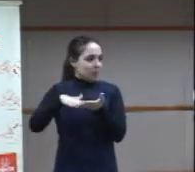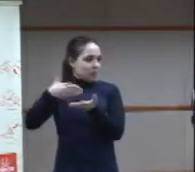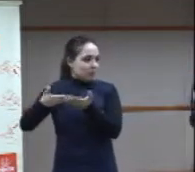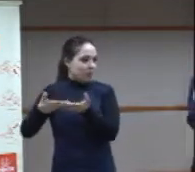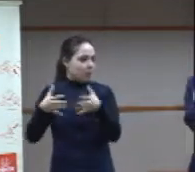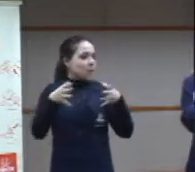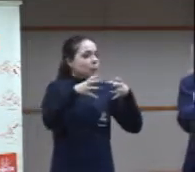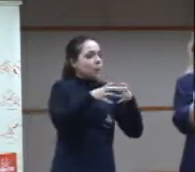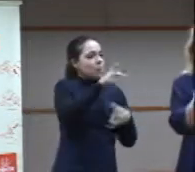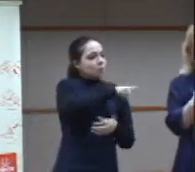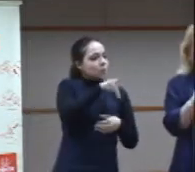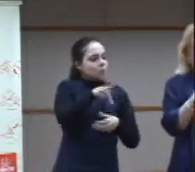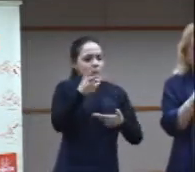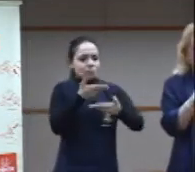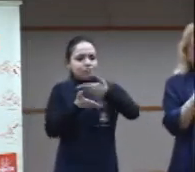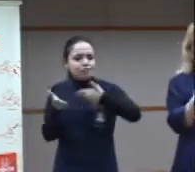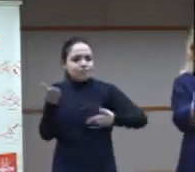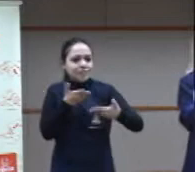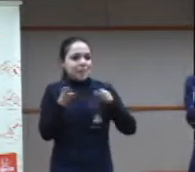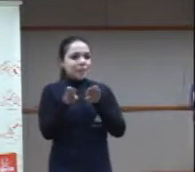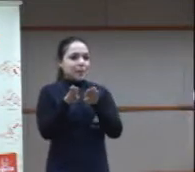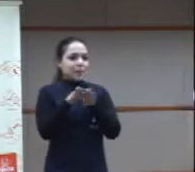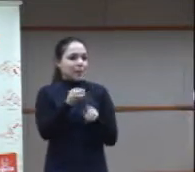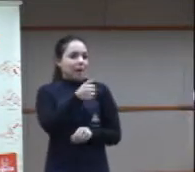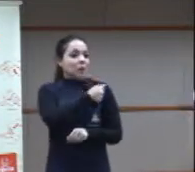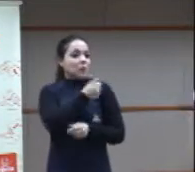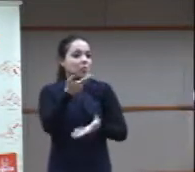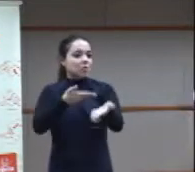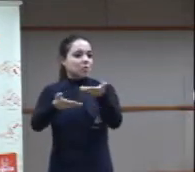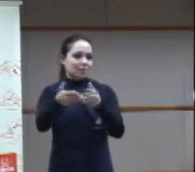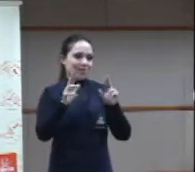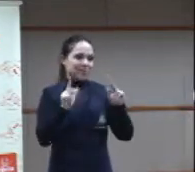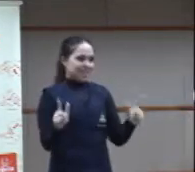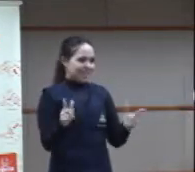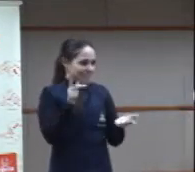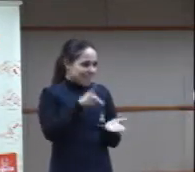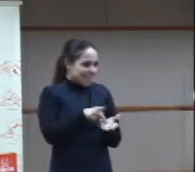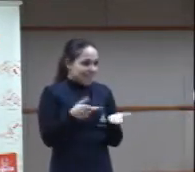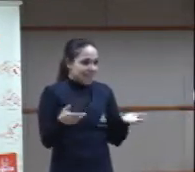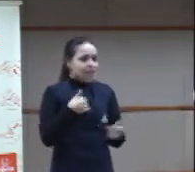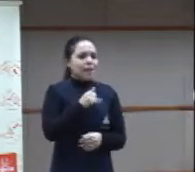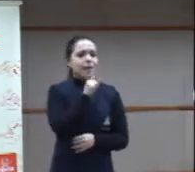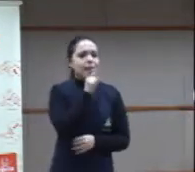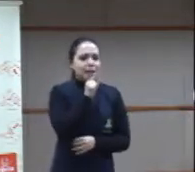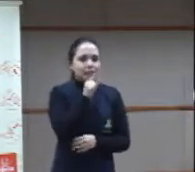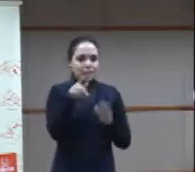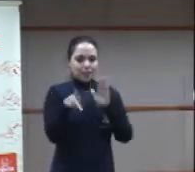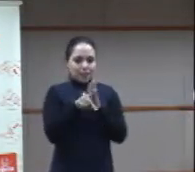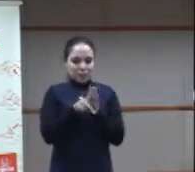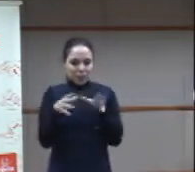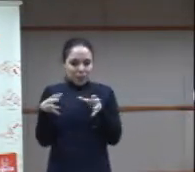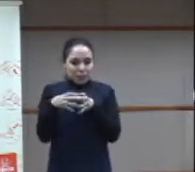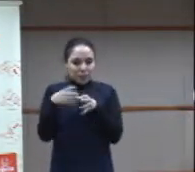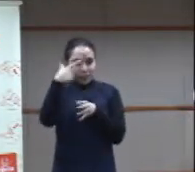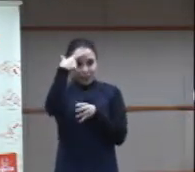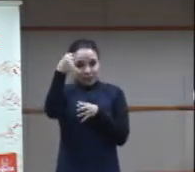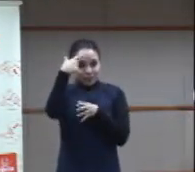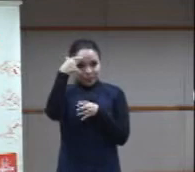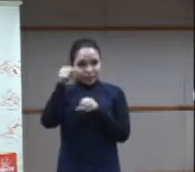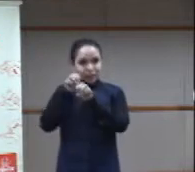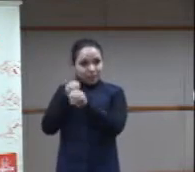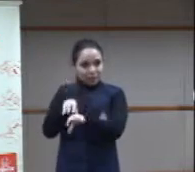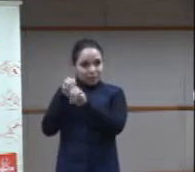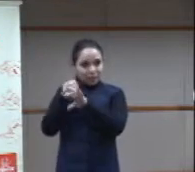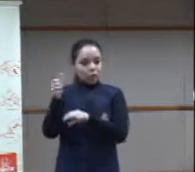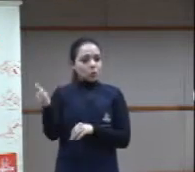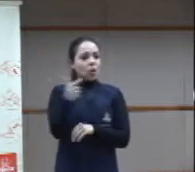os docentes e com os alunos. Veja, é diferente um intérprete de Libras de uma instituição de ensino de um intérprete de